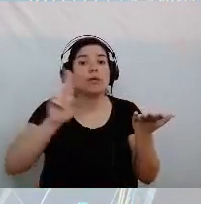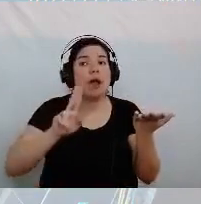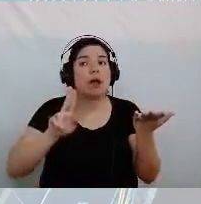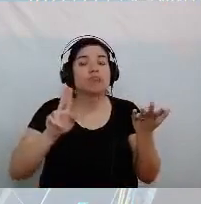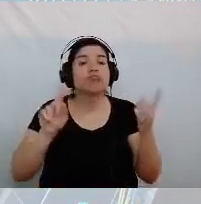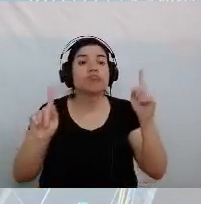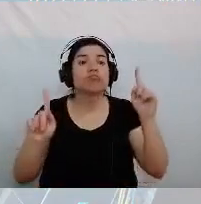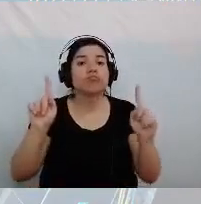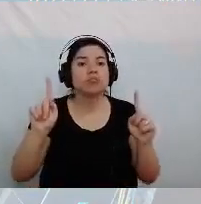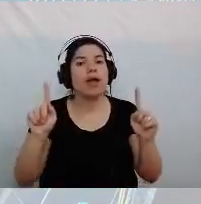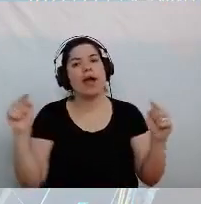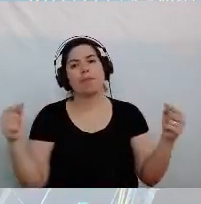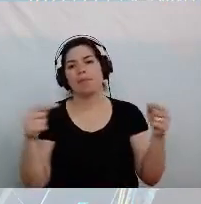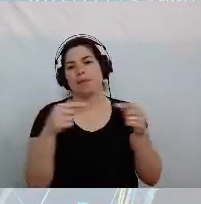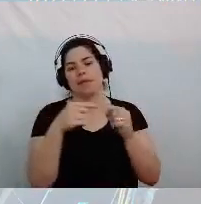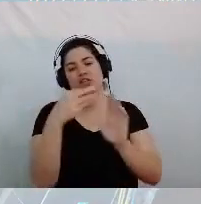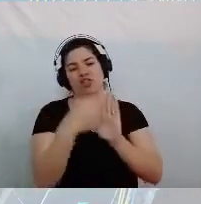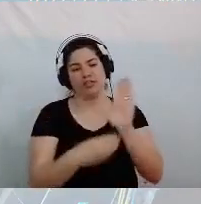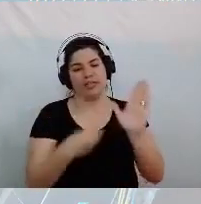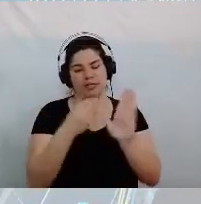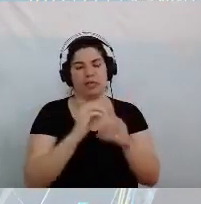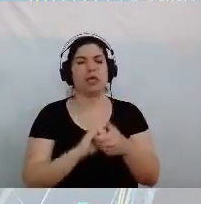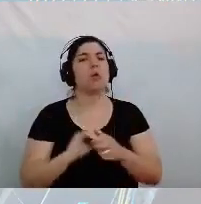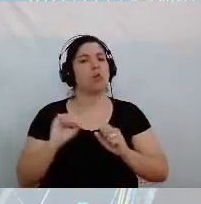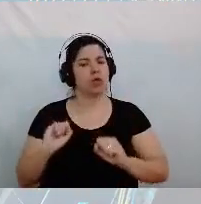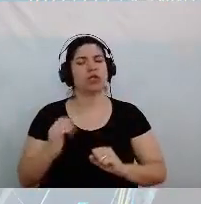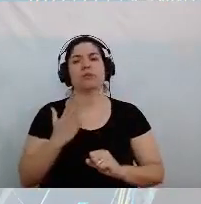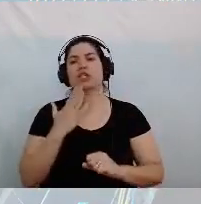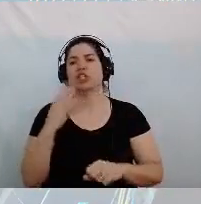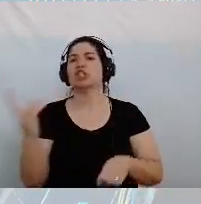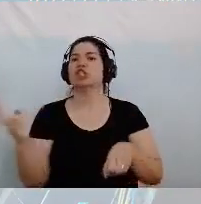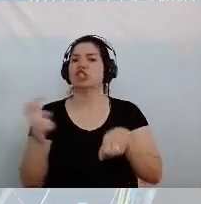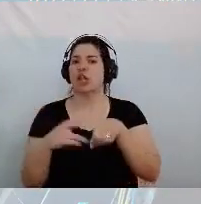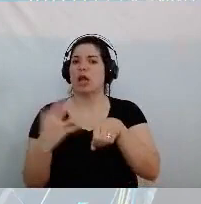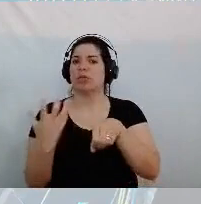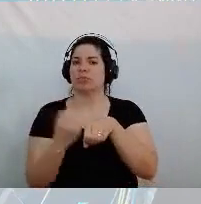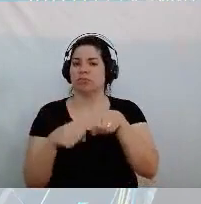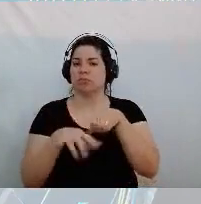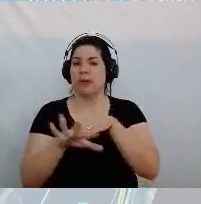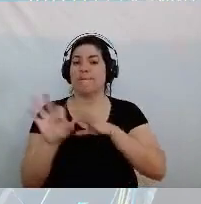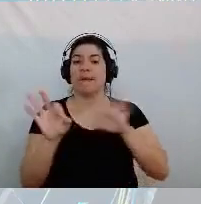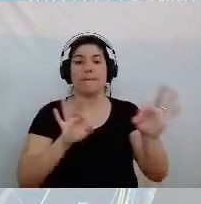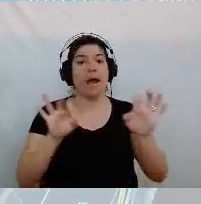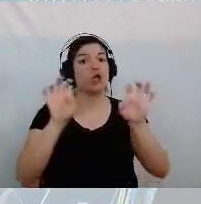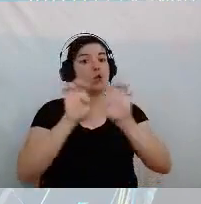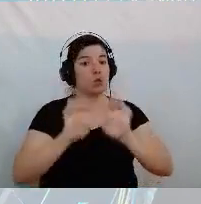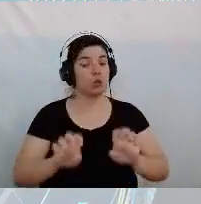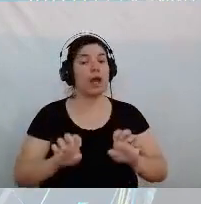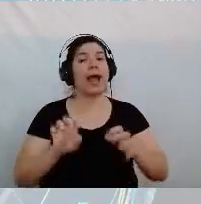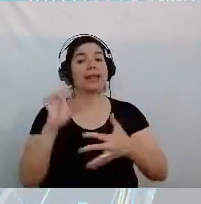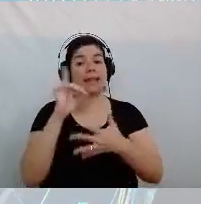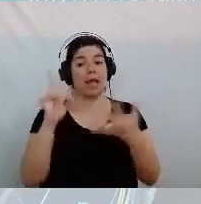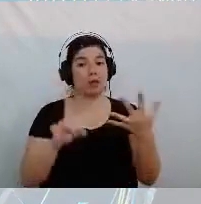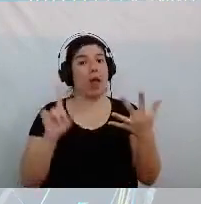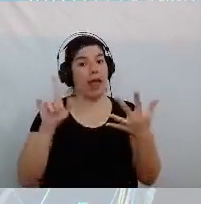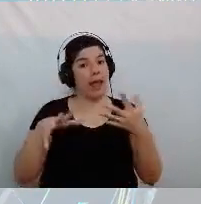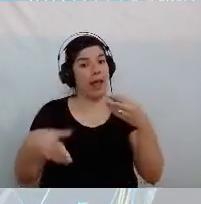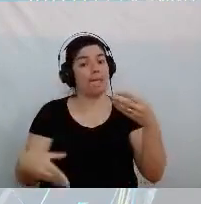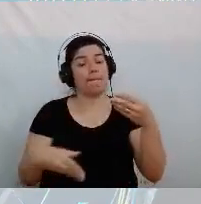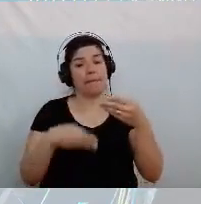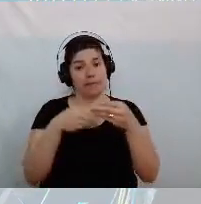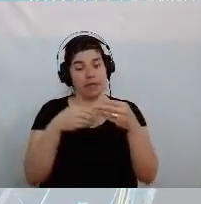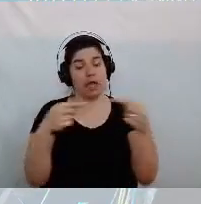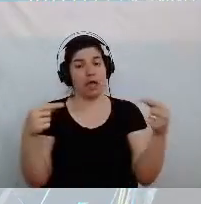eh eu posso pedir para chpt fazer a implementação de uma estrutura de dados isso é implementação mas eu tenho que